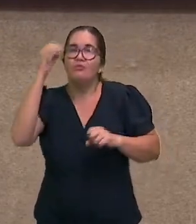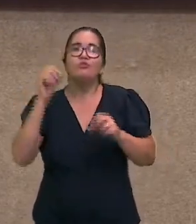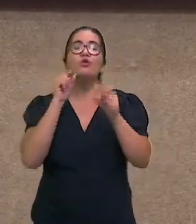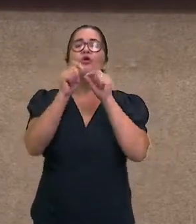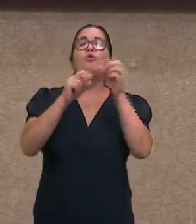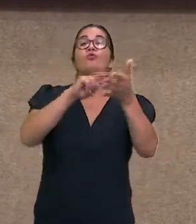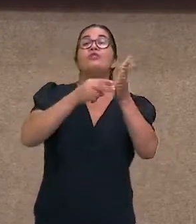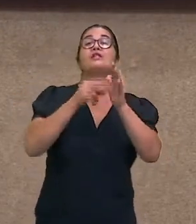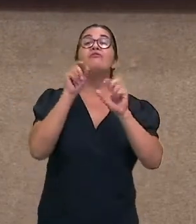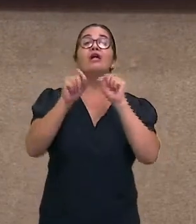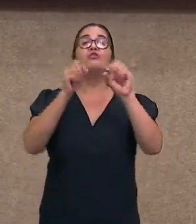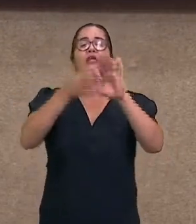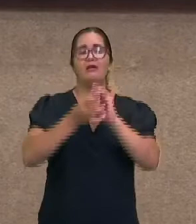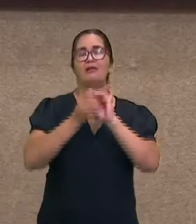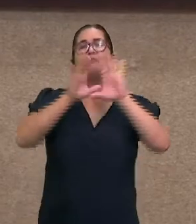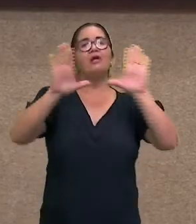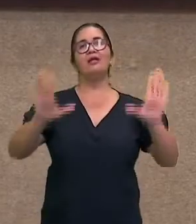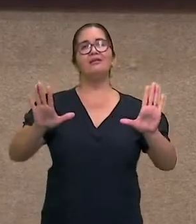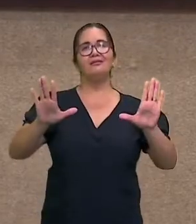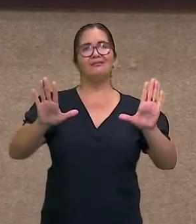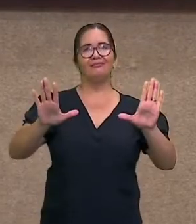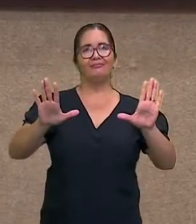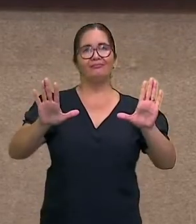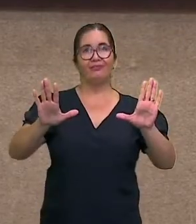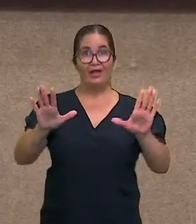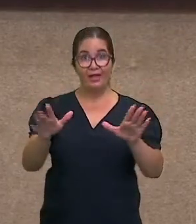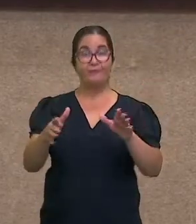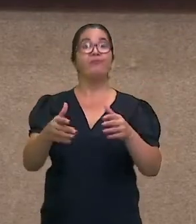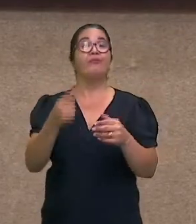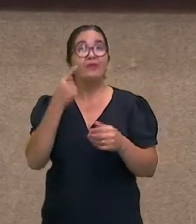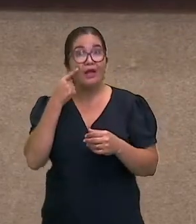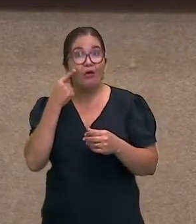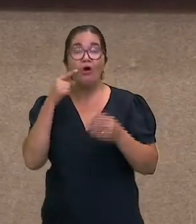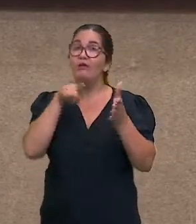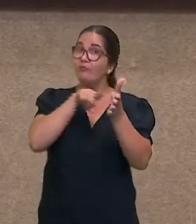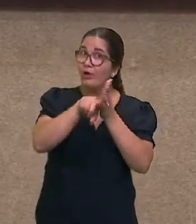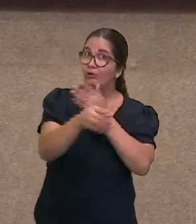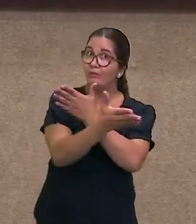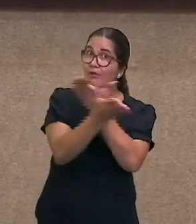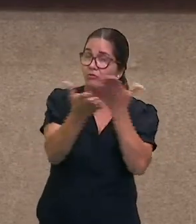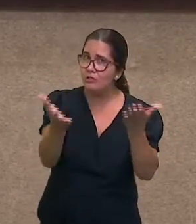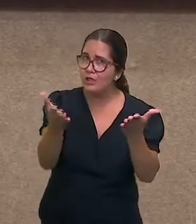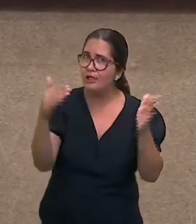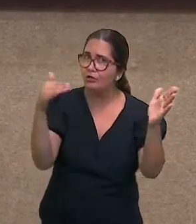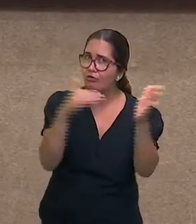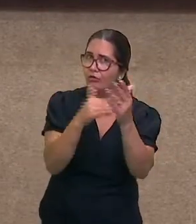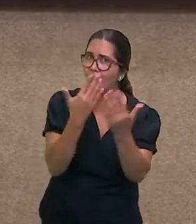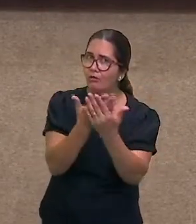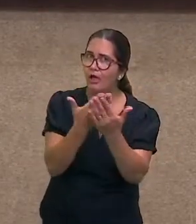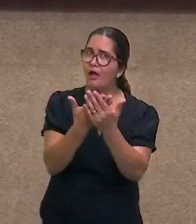compreender o liberalismo. Olha que nós temos uma pergunta para ser respondida no final.